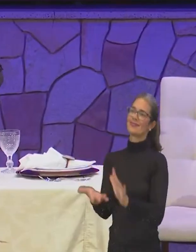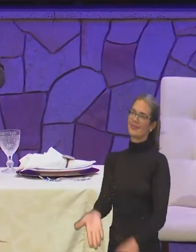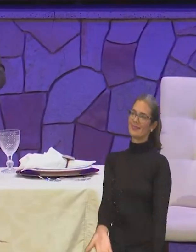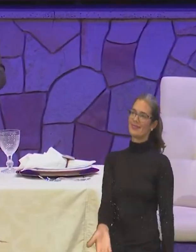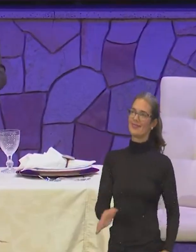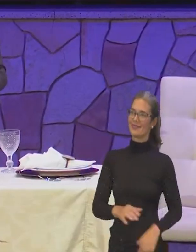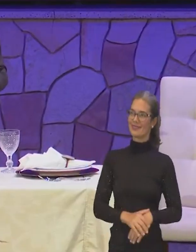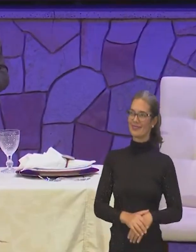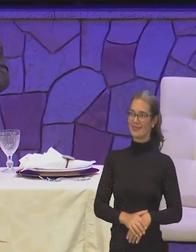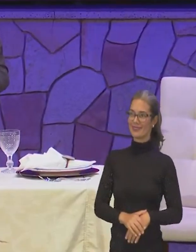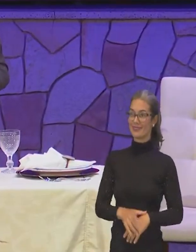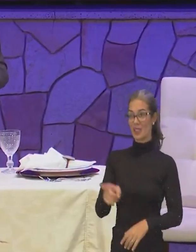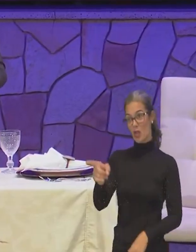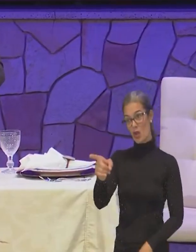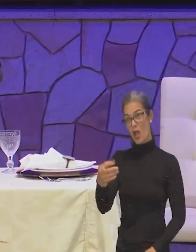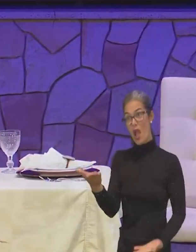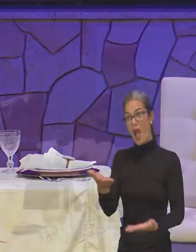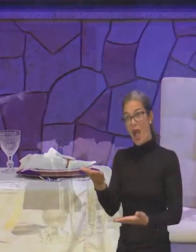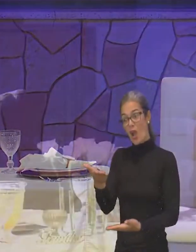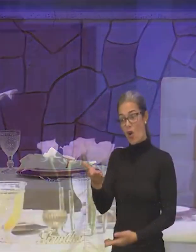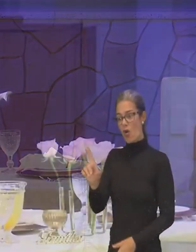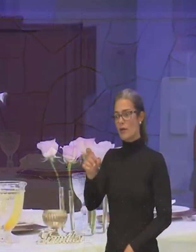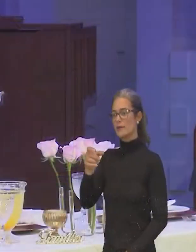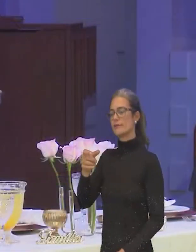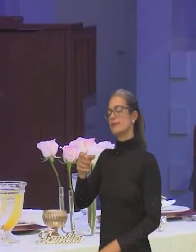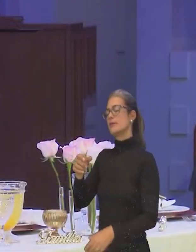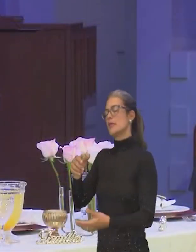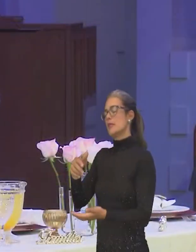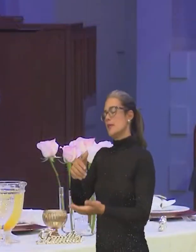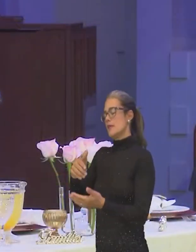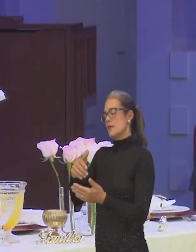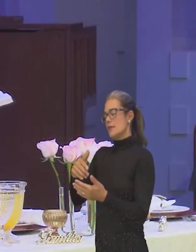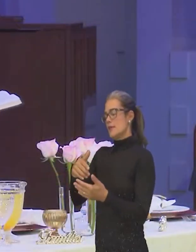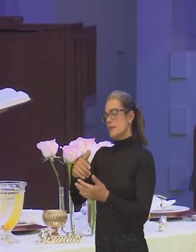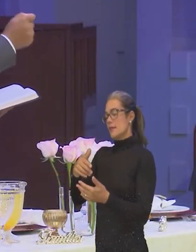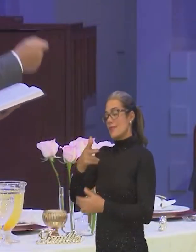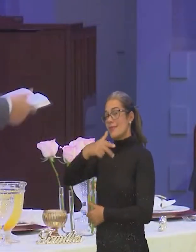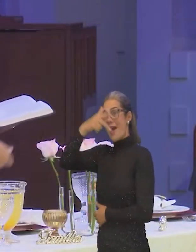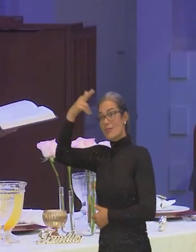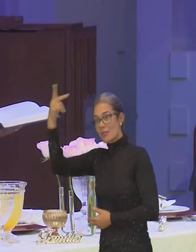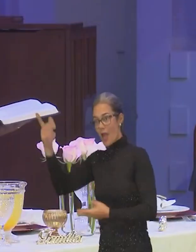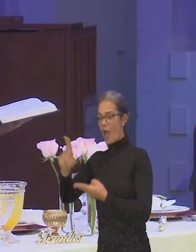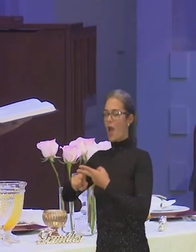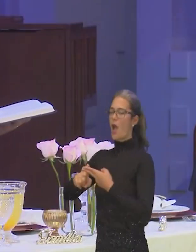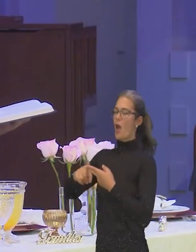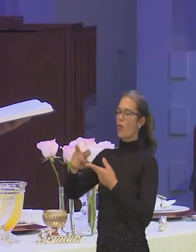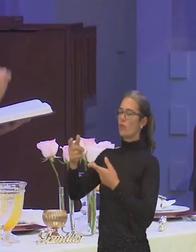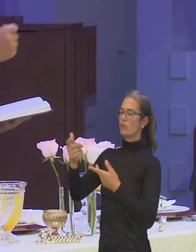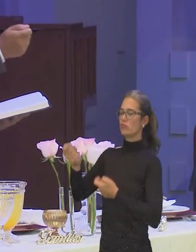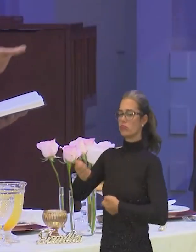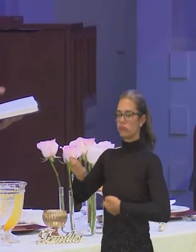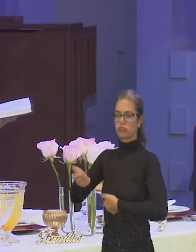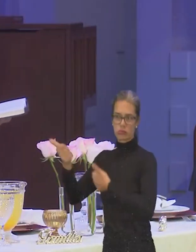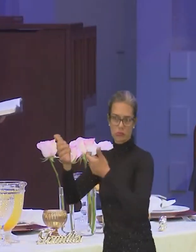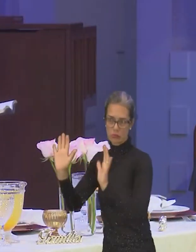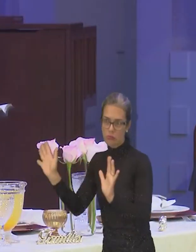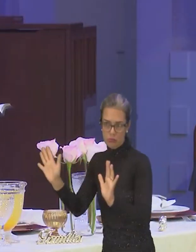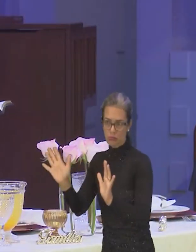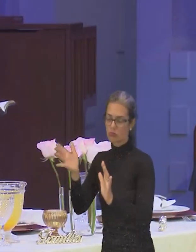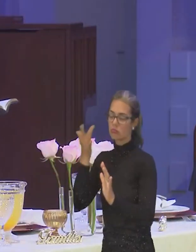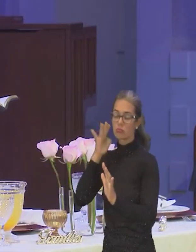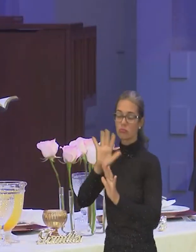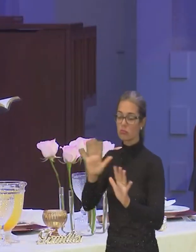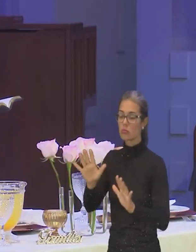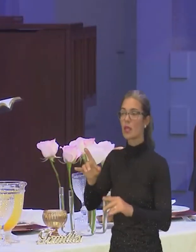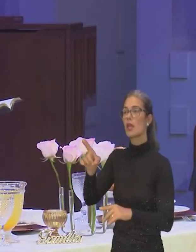no final do ano, Natal ou Ano Novo, e convidar alguém do seu trabalho, alguém que tenha o mesmo ofício que você, que compartilhe a mesma